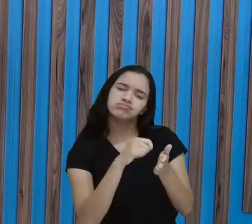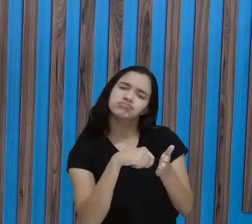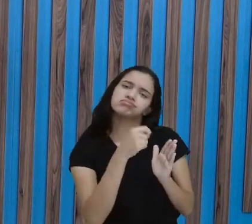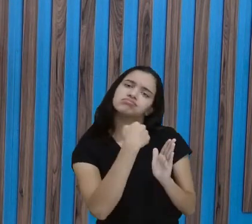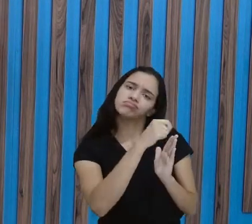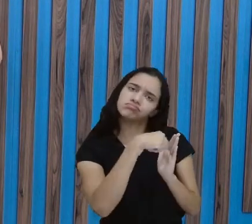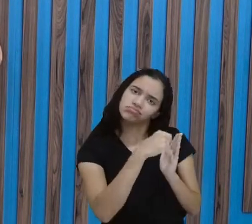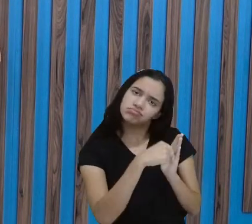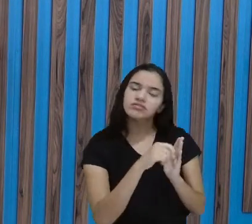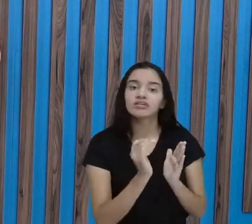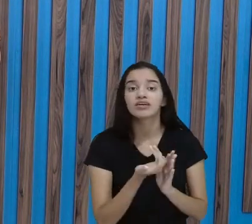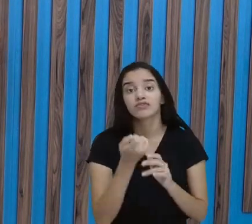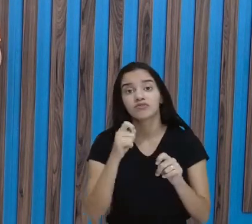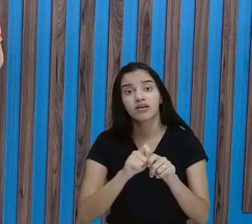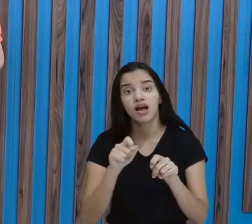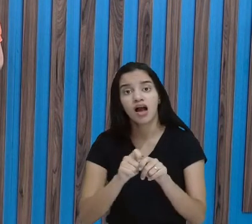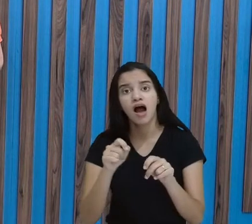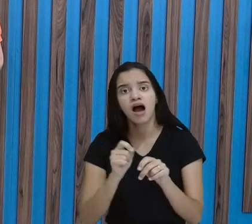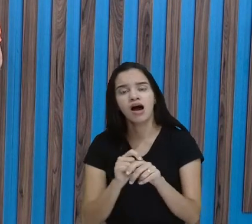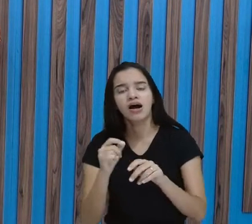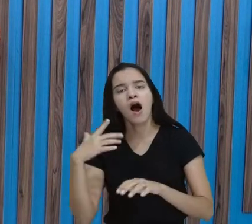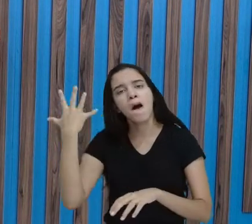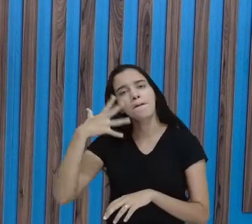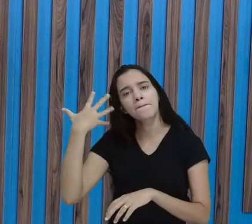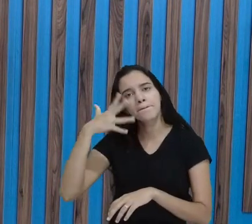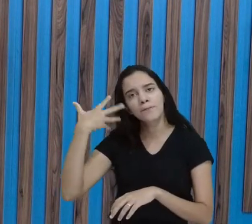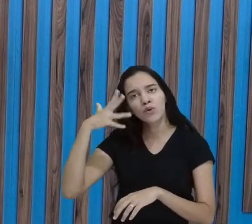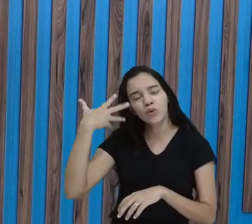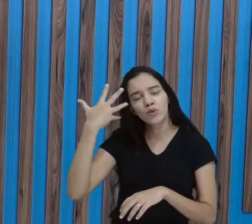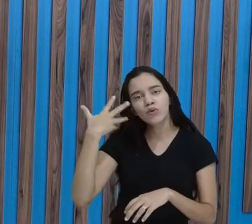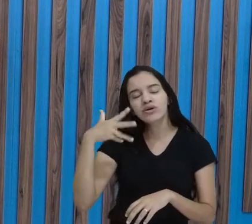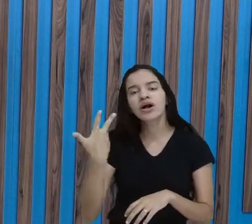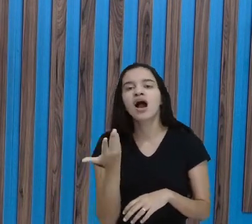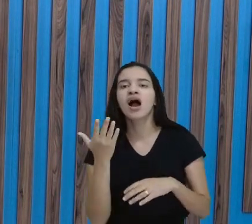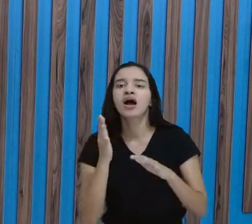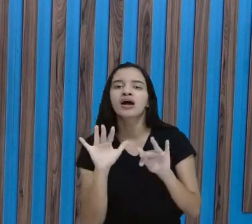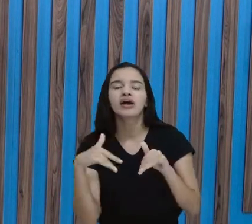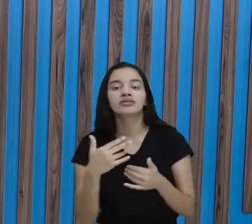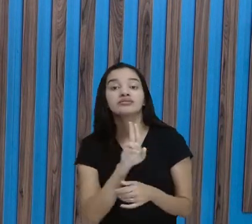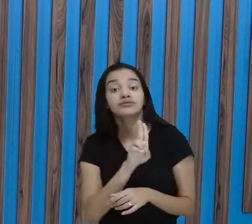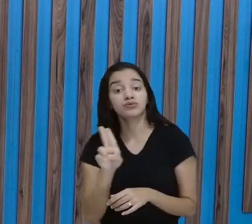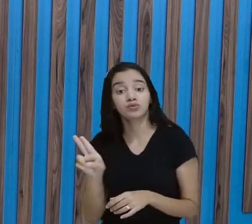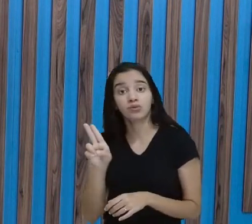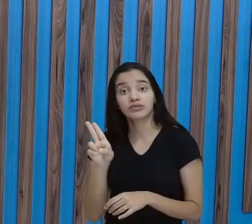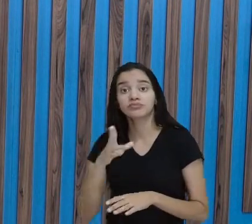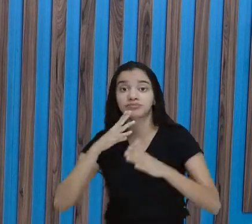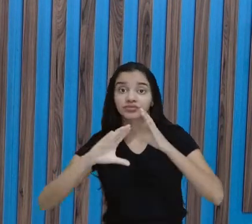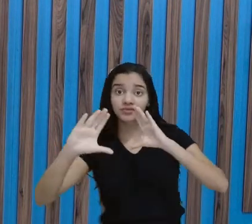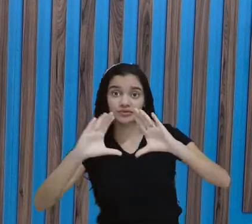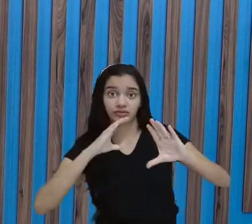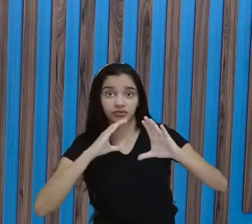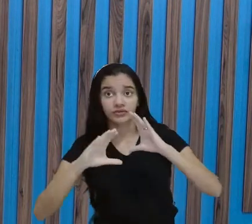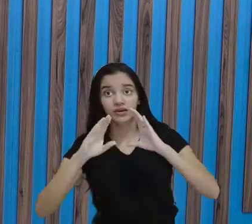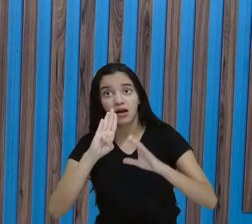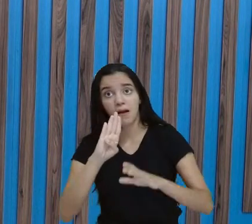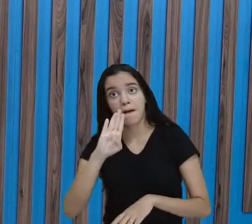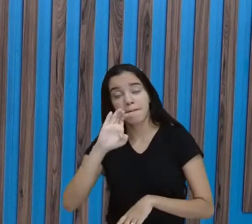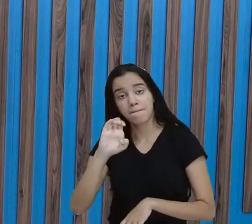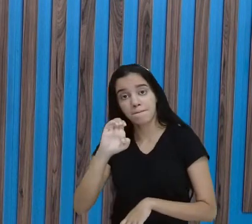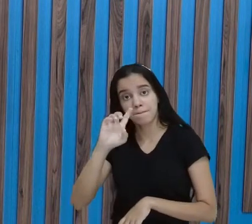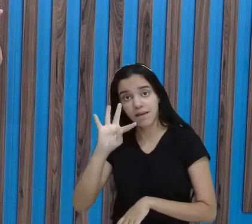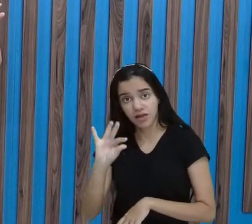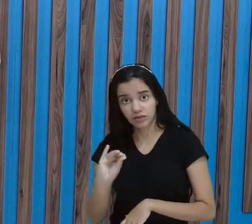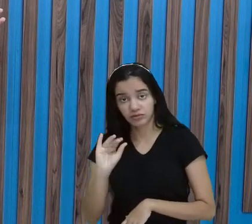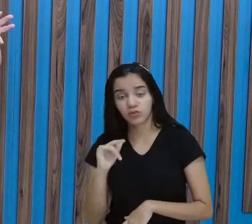ele fez essa música chamada Paisagem da Janela. Então, esse cantor se chama Beto Guedes. Eu vou cantar só um trechinho para a gente aqui,